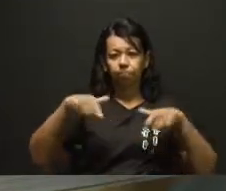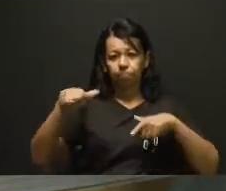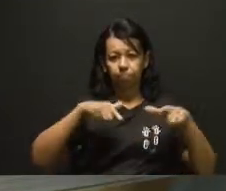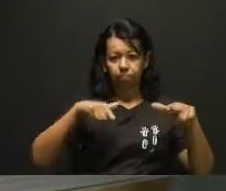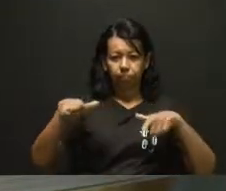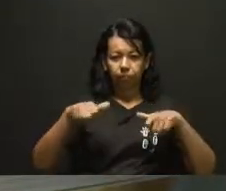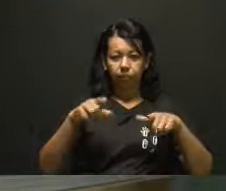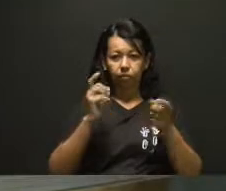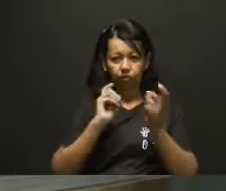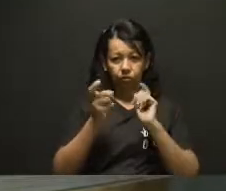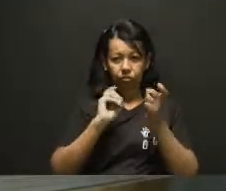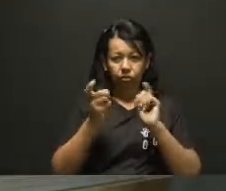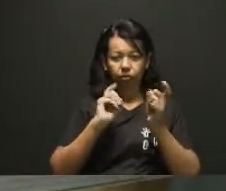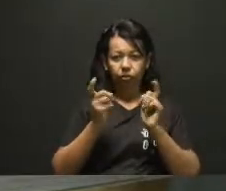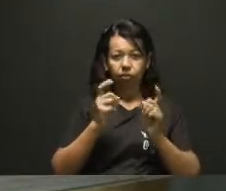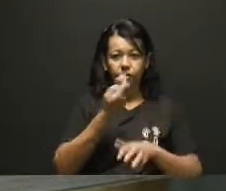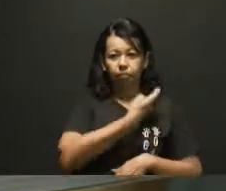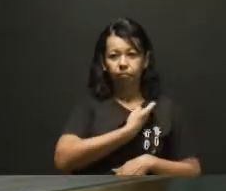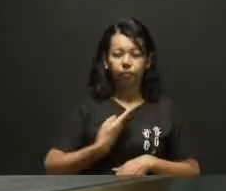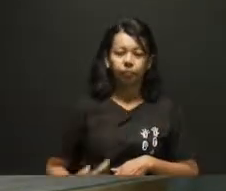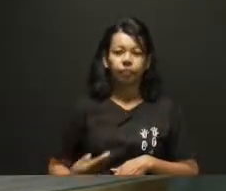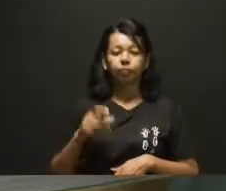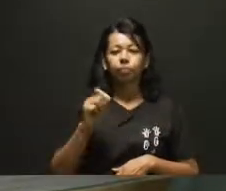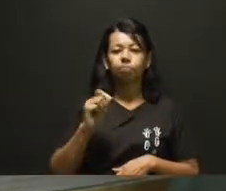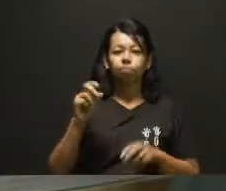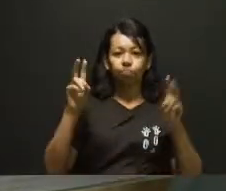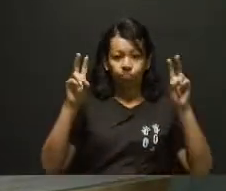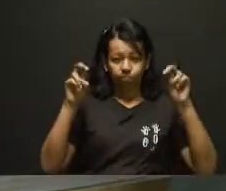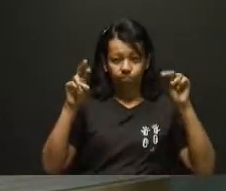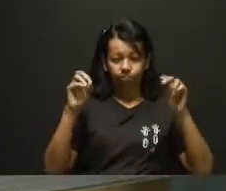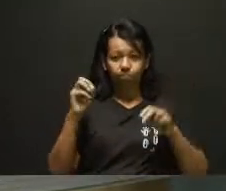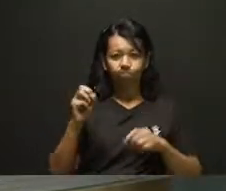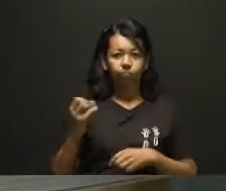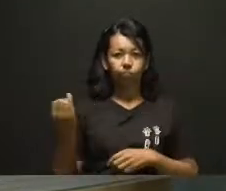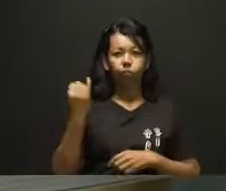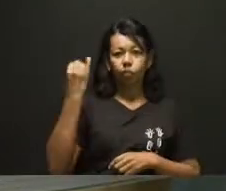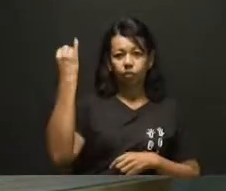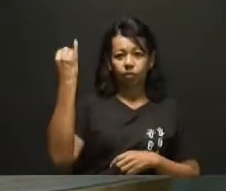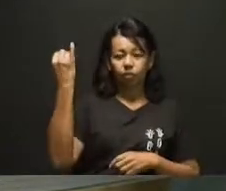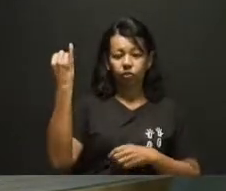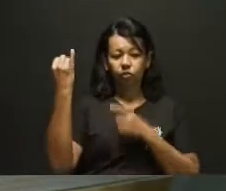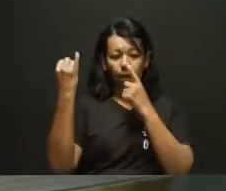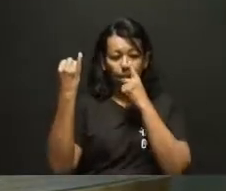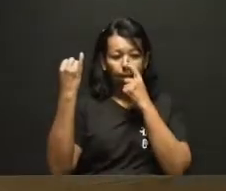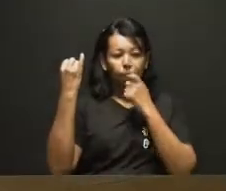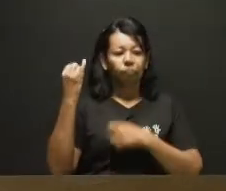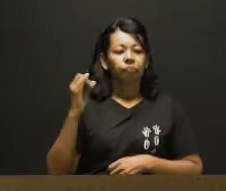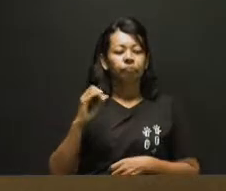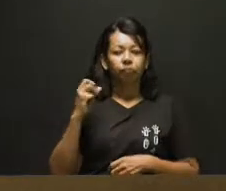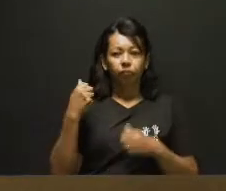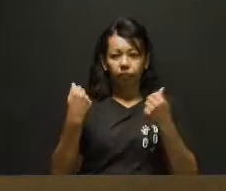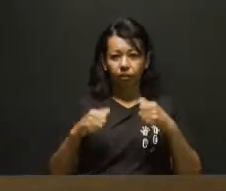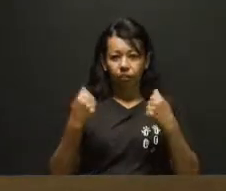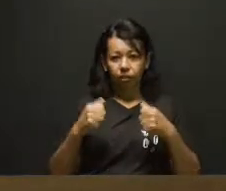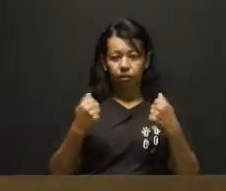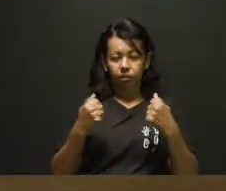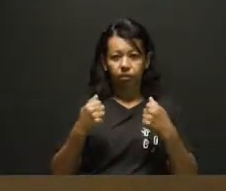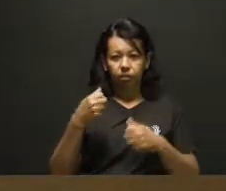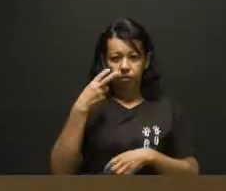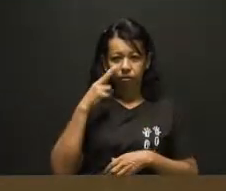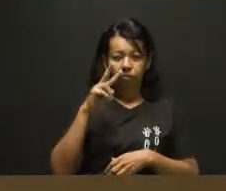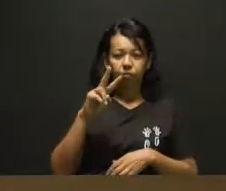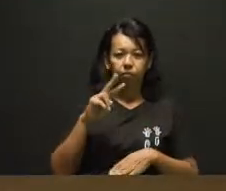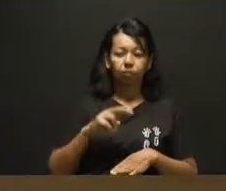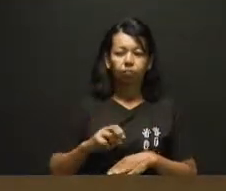pública que realmente é um tema extremamente importante e relevante e que precisa de um olhar muito